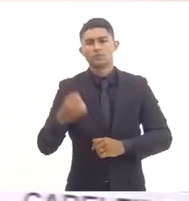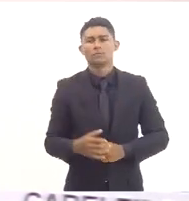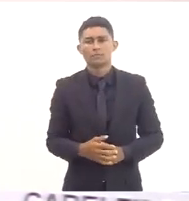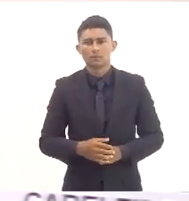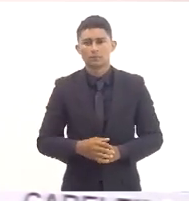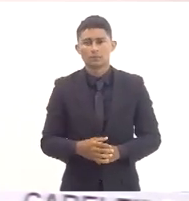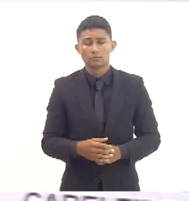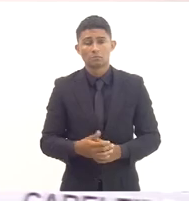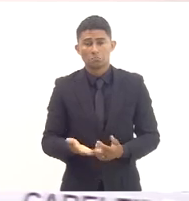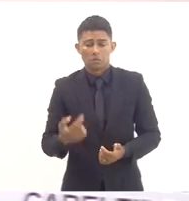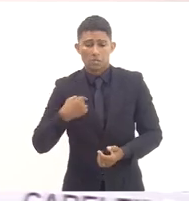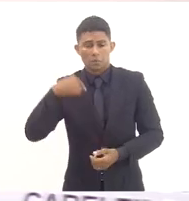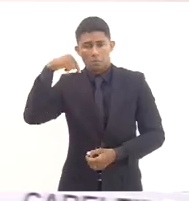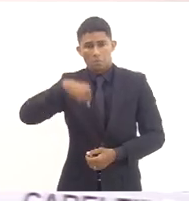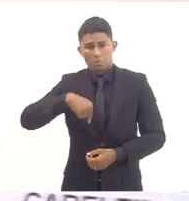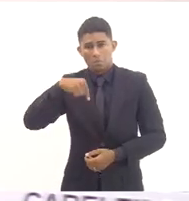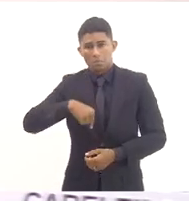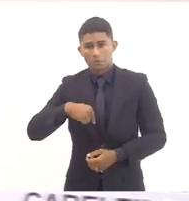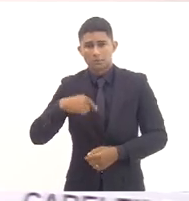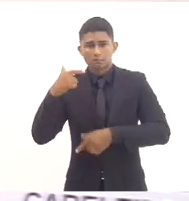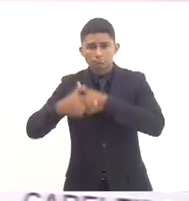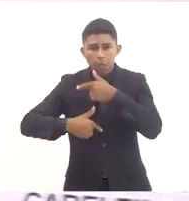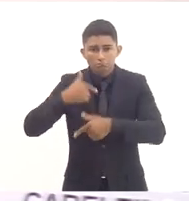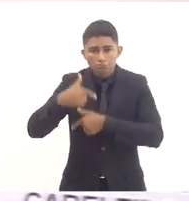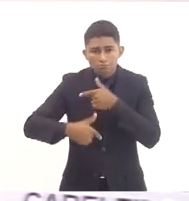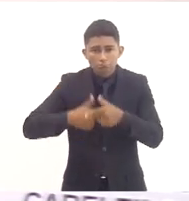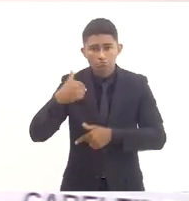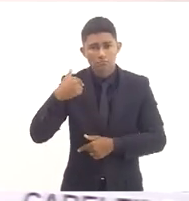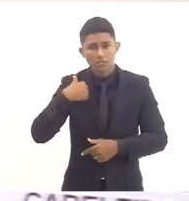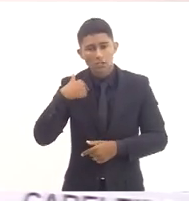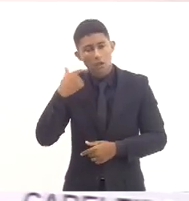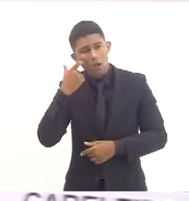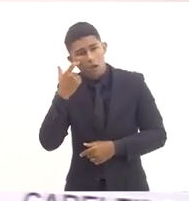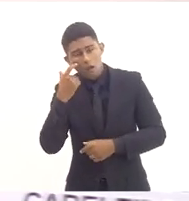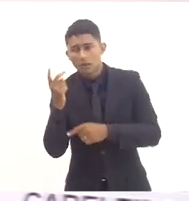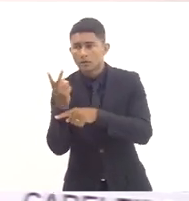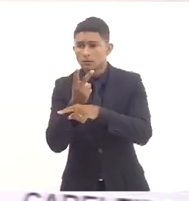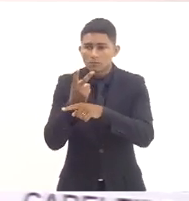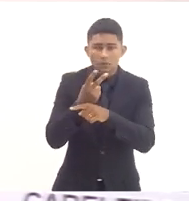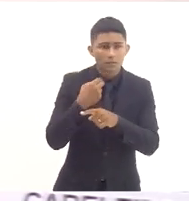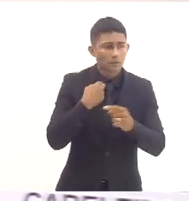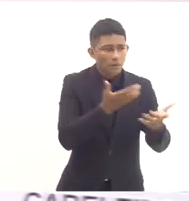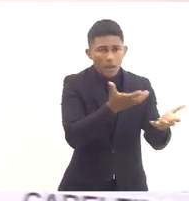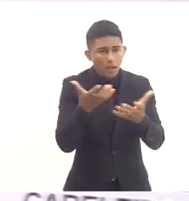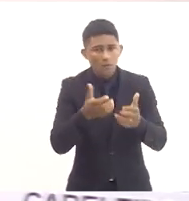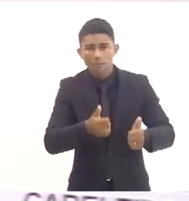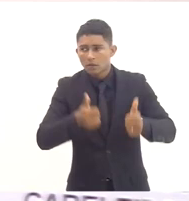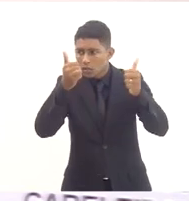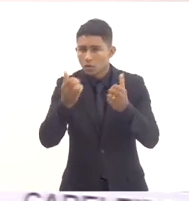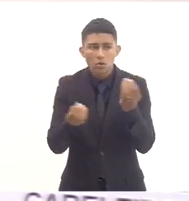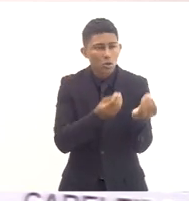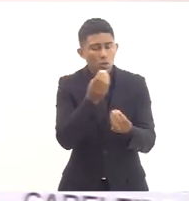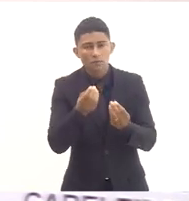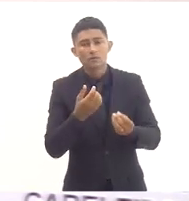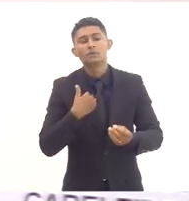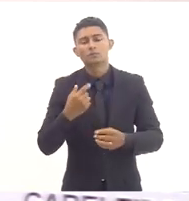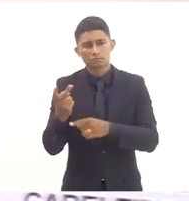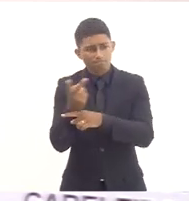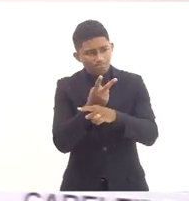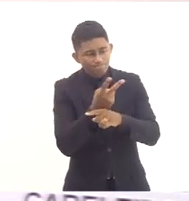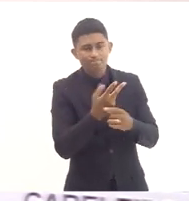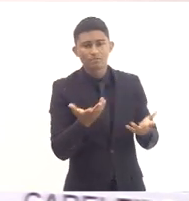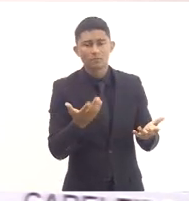do lado de cá e eu continuo procurando essa receita porque eu gostaria muito de trazer essa receita Eu acredito que